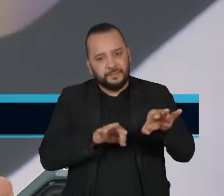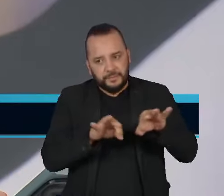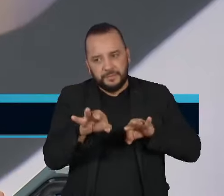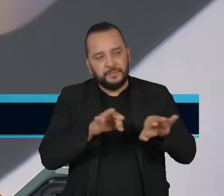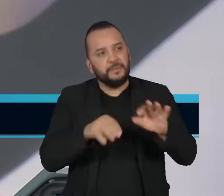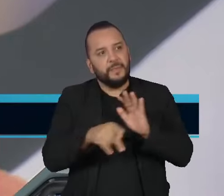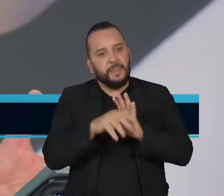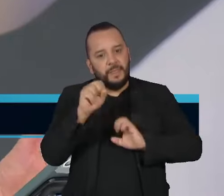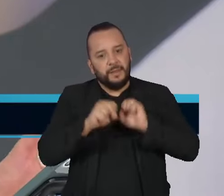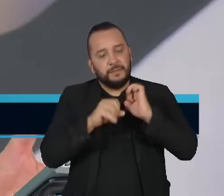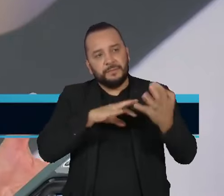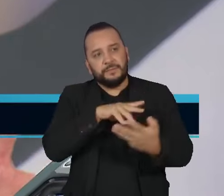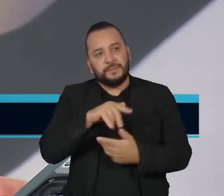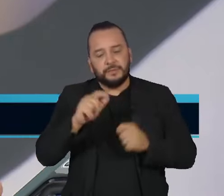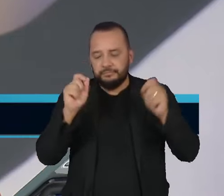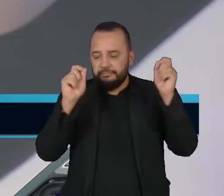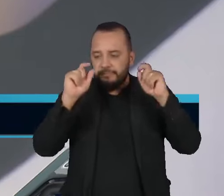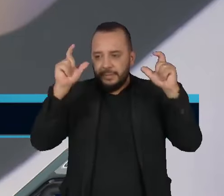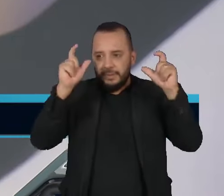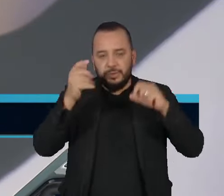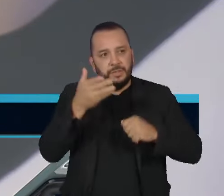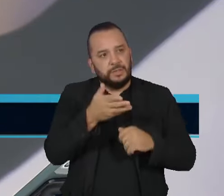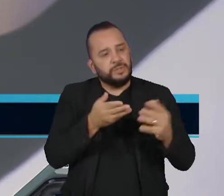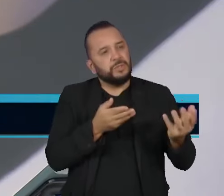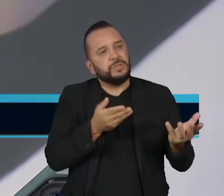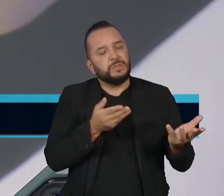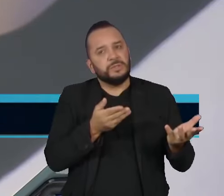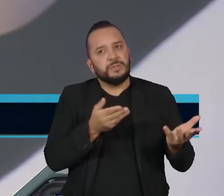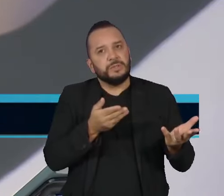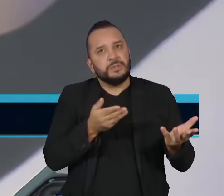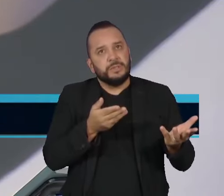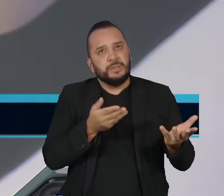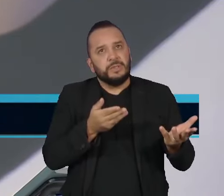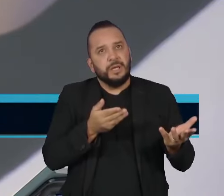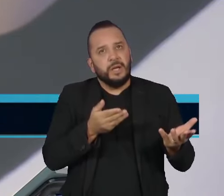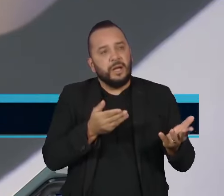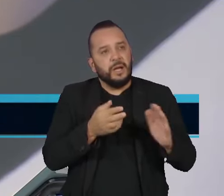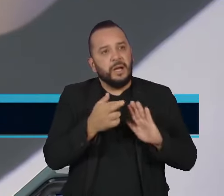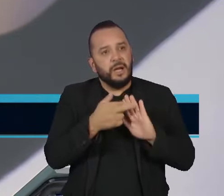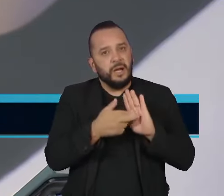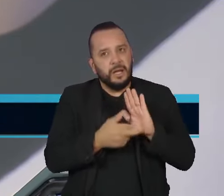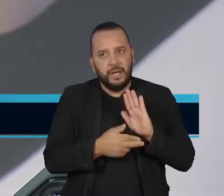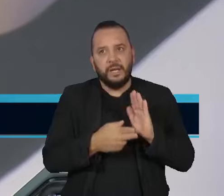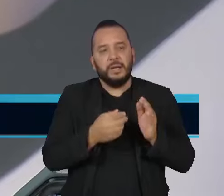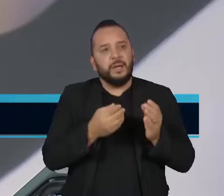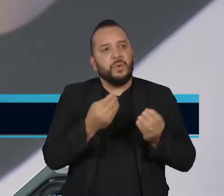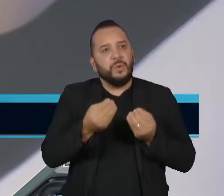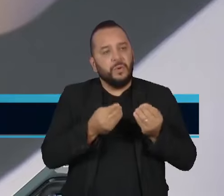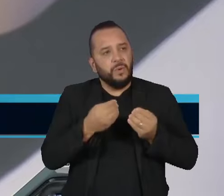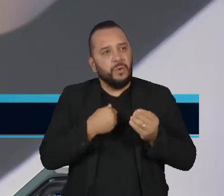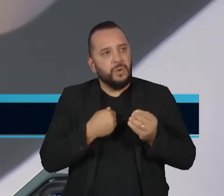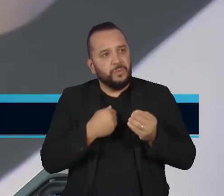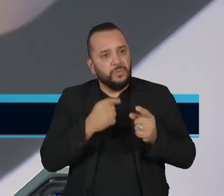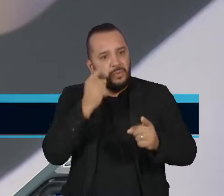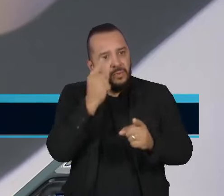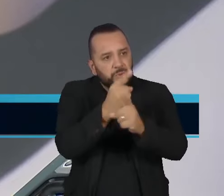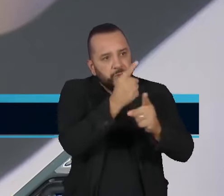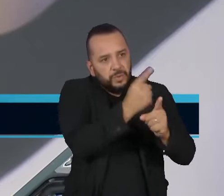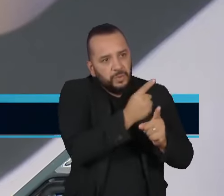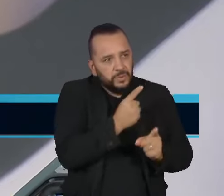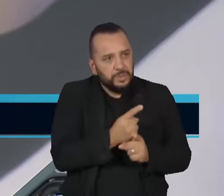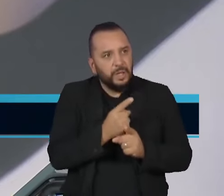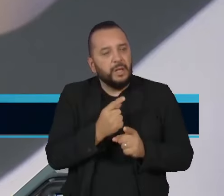empresas globais. É impressionante como a lógica de localização dos investimentos se